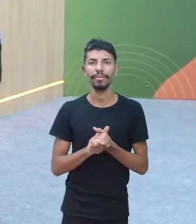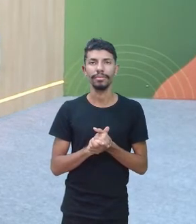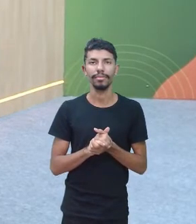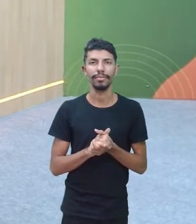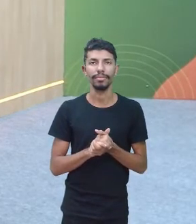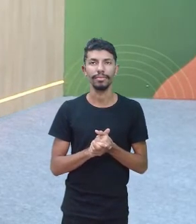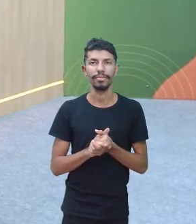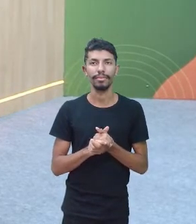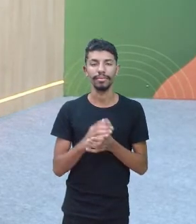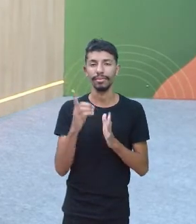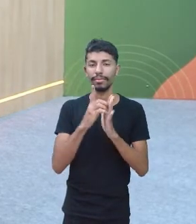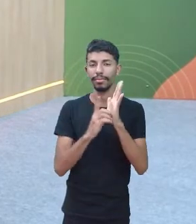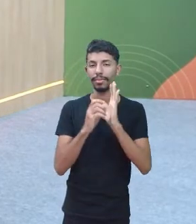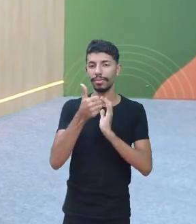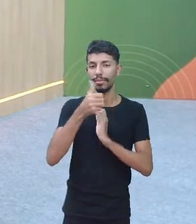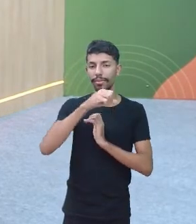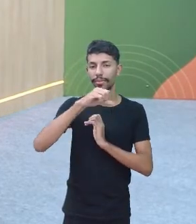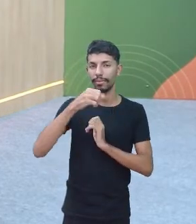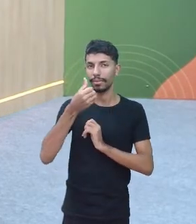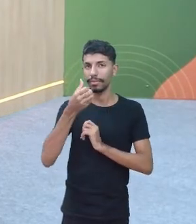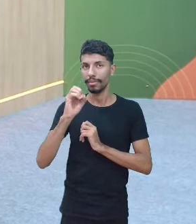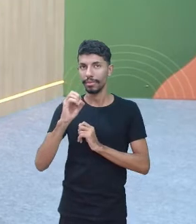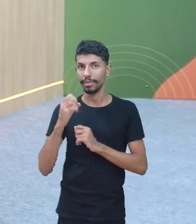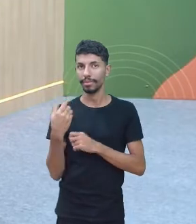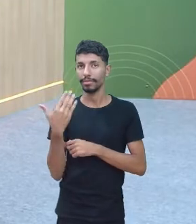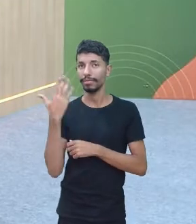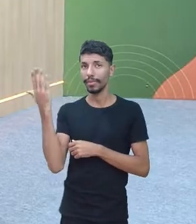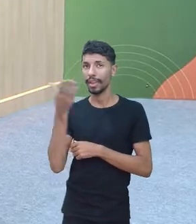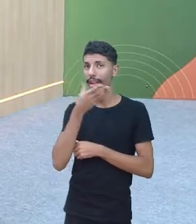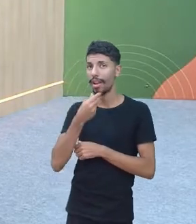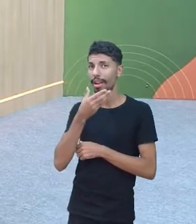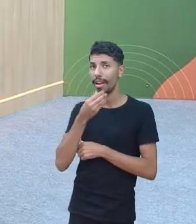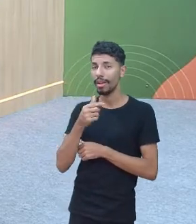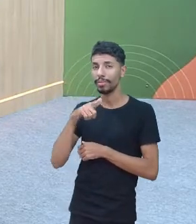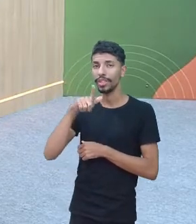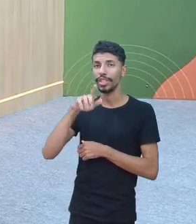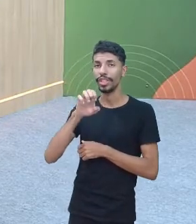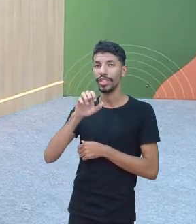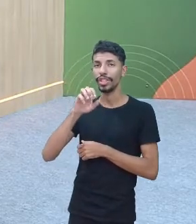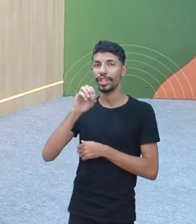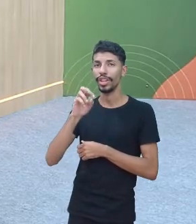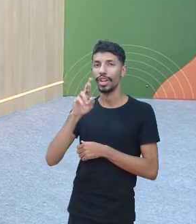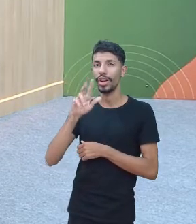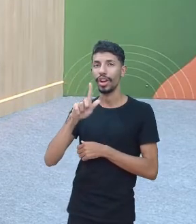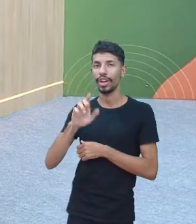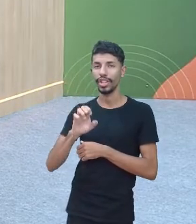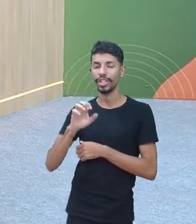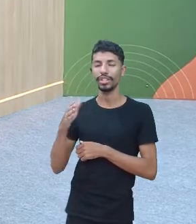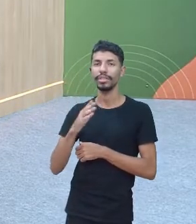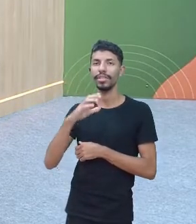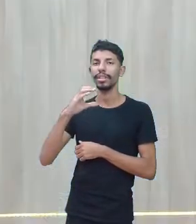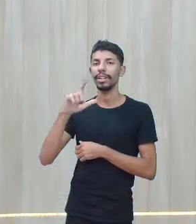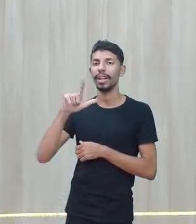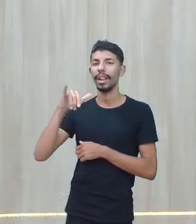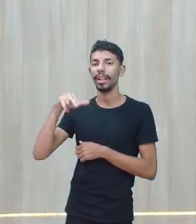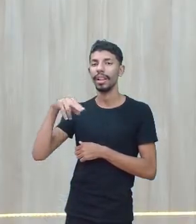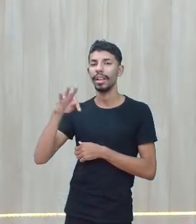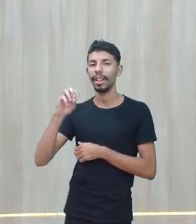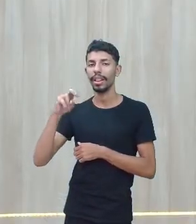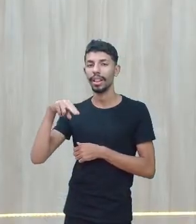Na década de 60, esse cara aí que vocês estão vendo, George Clinton, ele foi o responsável